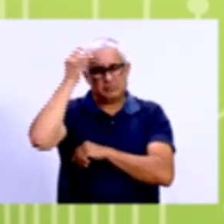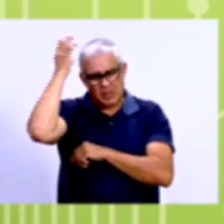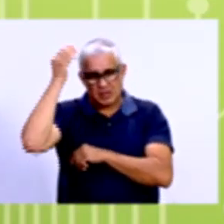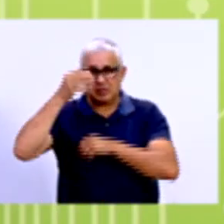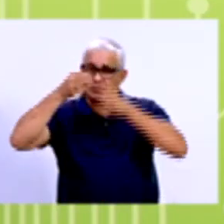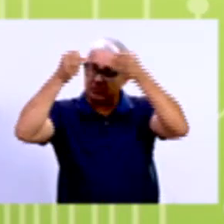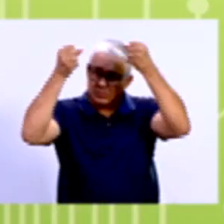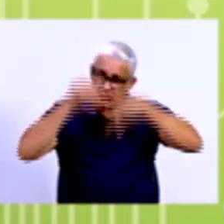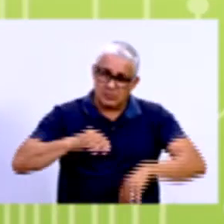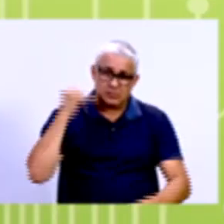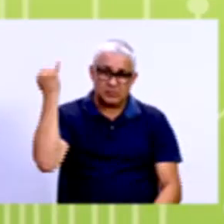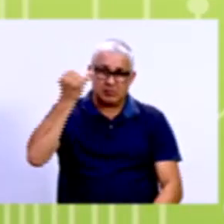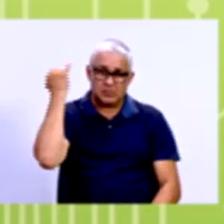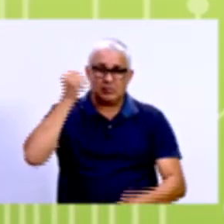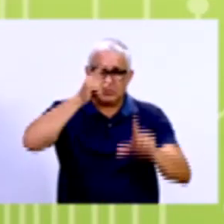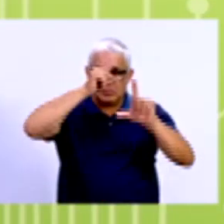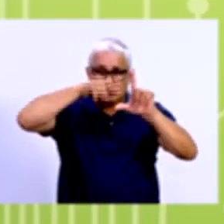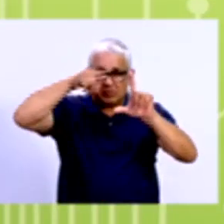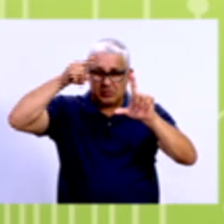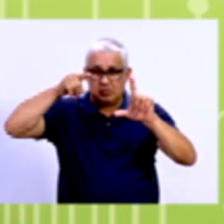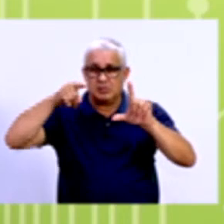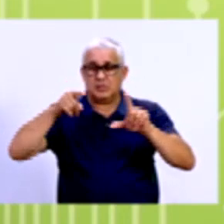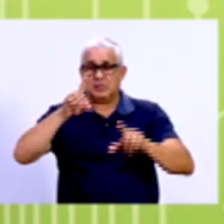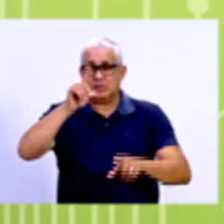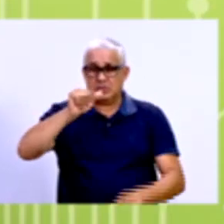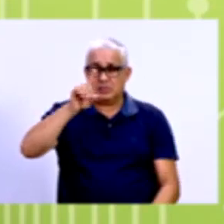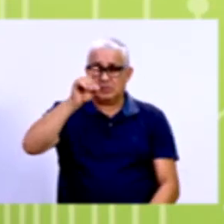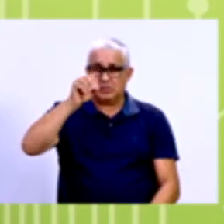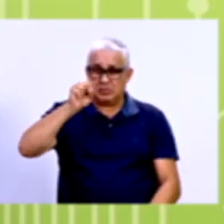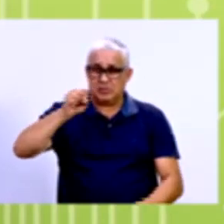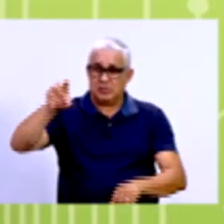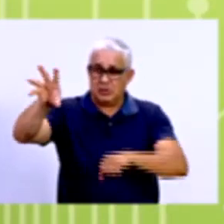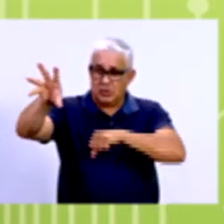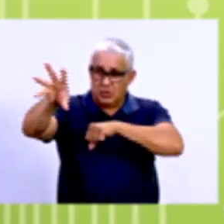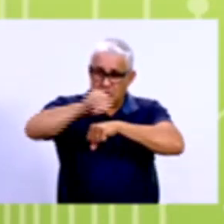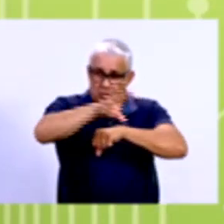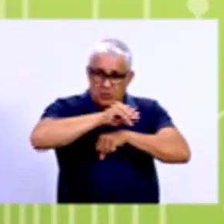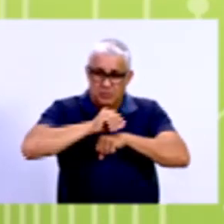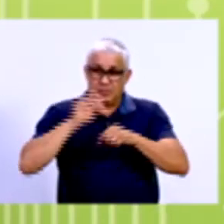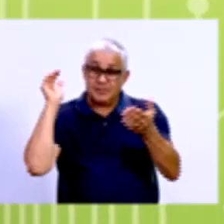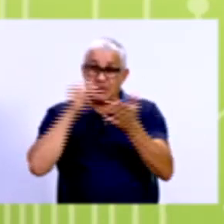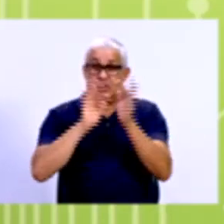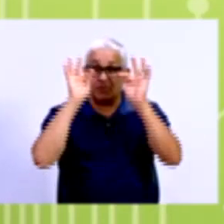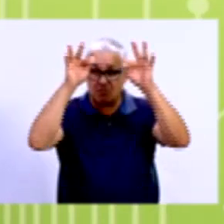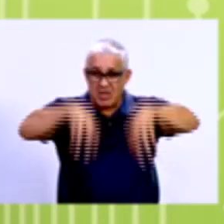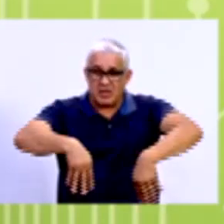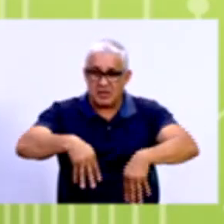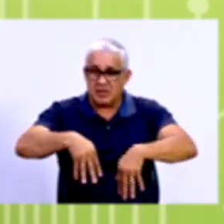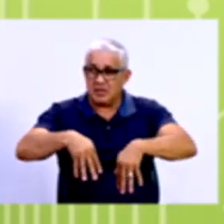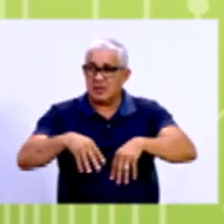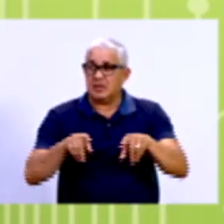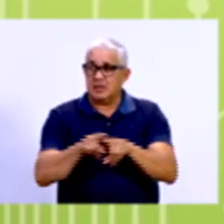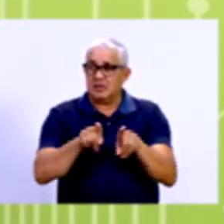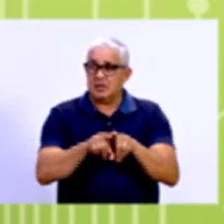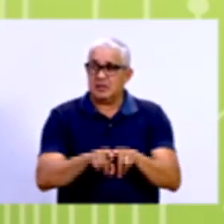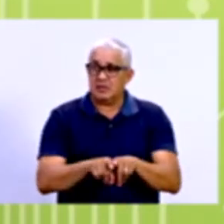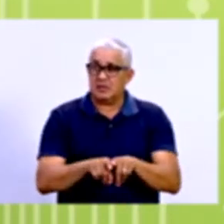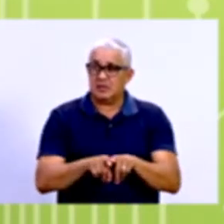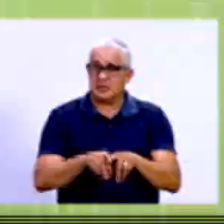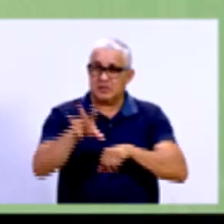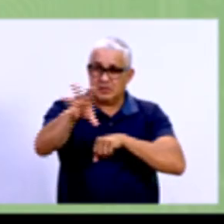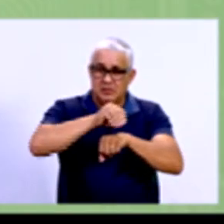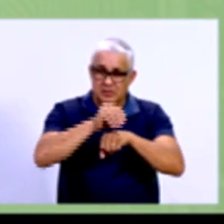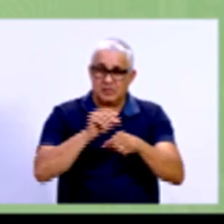da estatística desde o começo da coleta de dados até o final, lá quando a gente pode ficar variando dentro da amostra coletada que a gente fez,